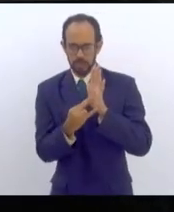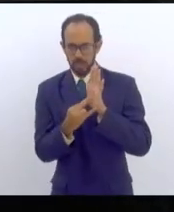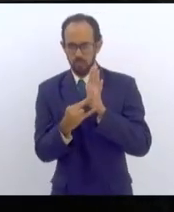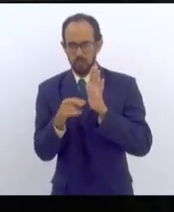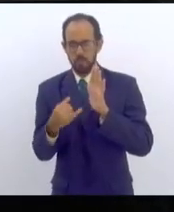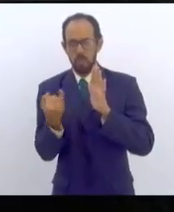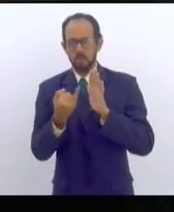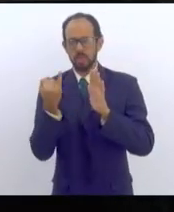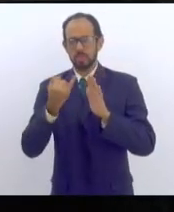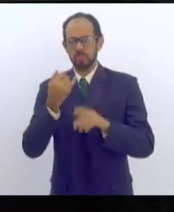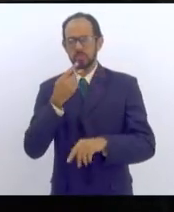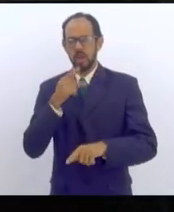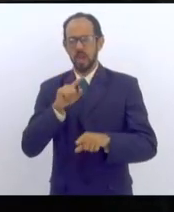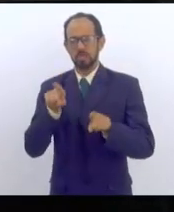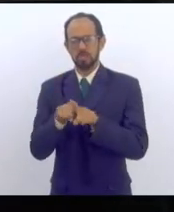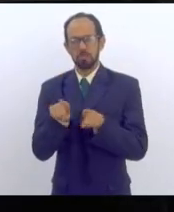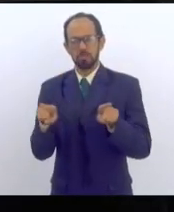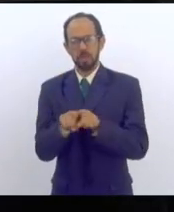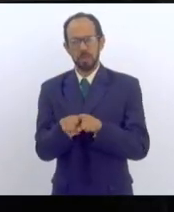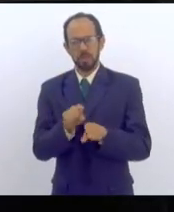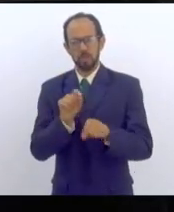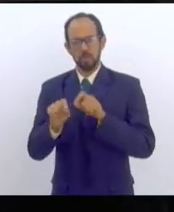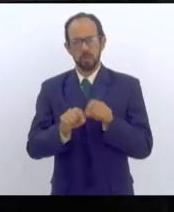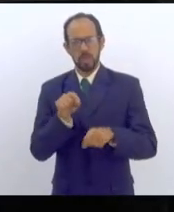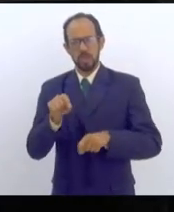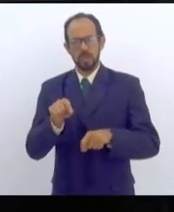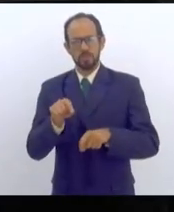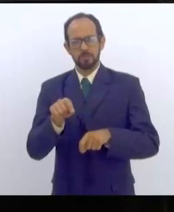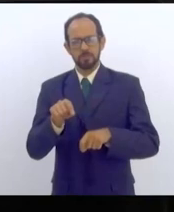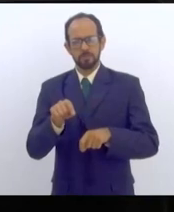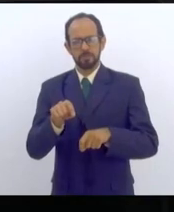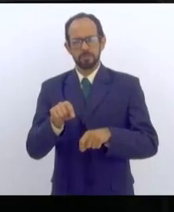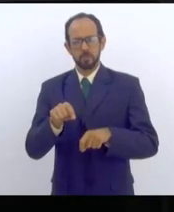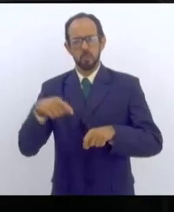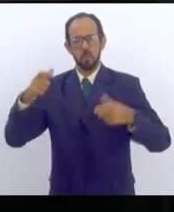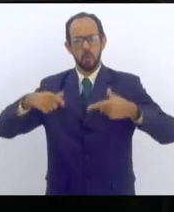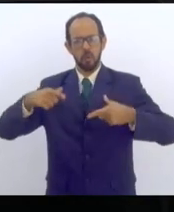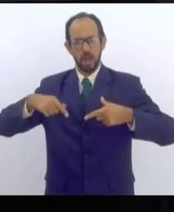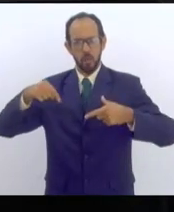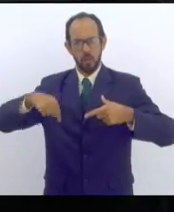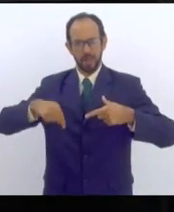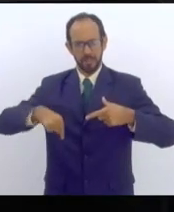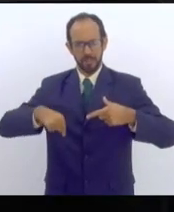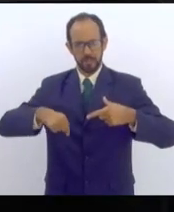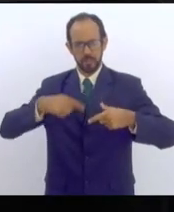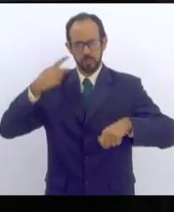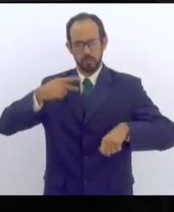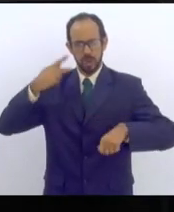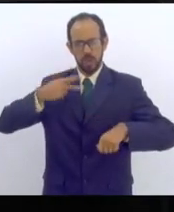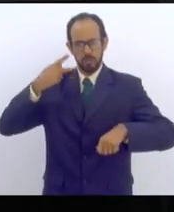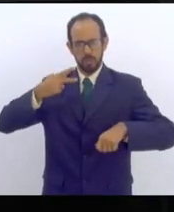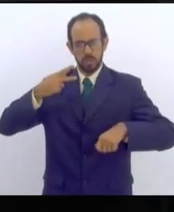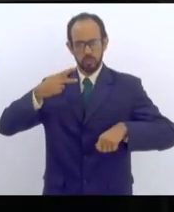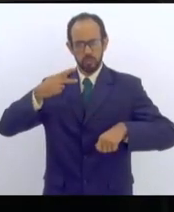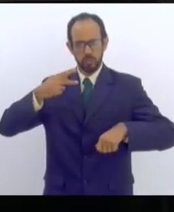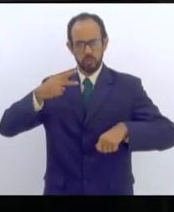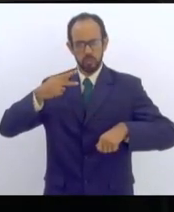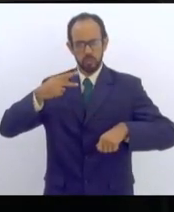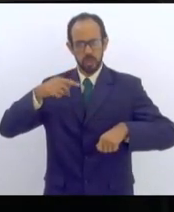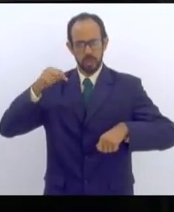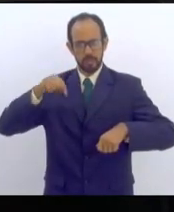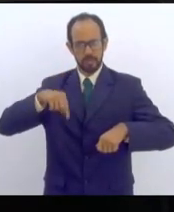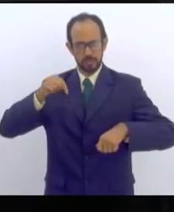dizer, mais uma vez, que o espaço da tribuna, o espaço do parlamento, encontra aqui,